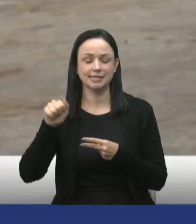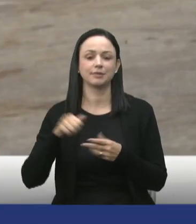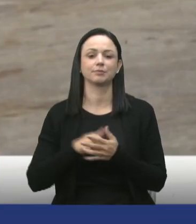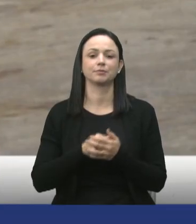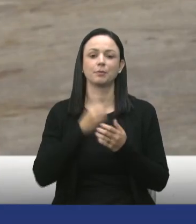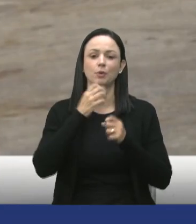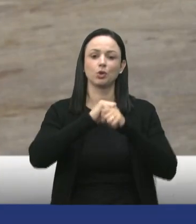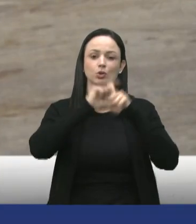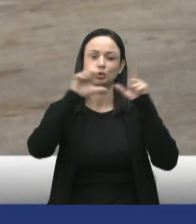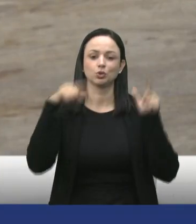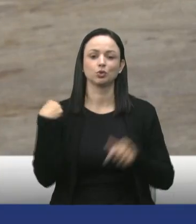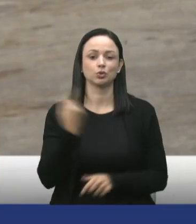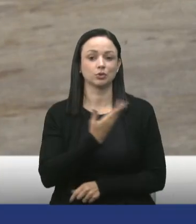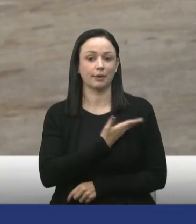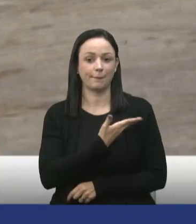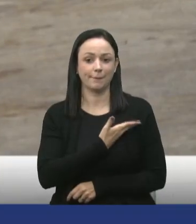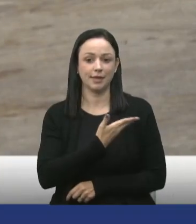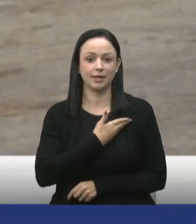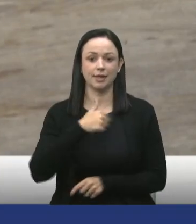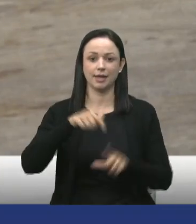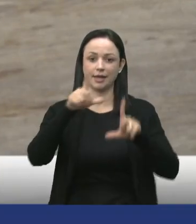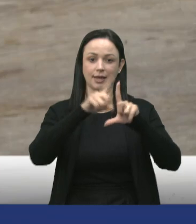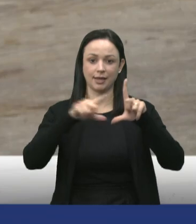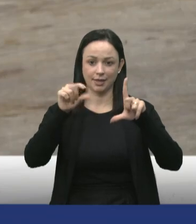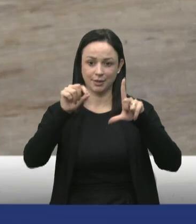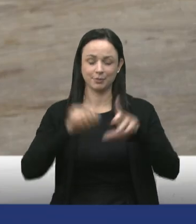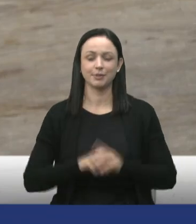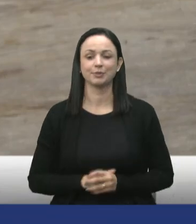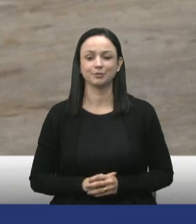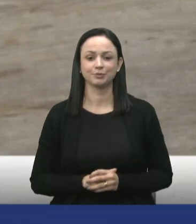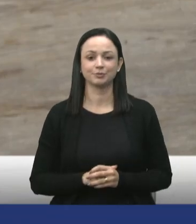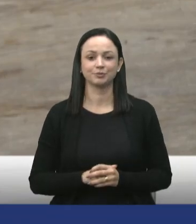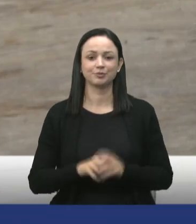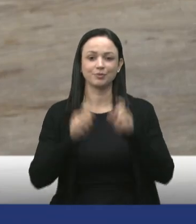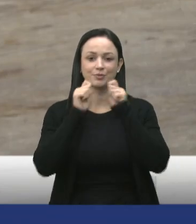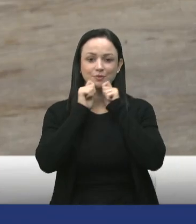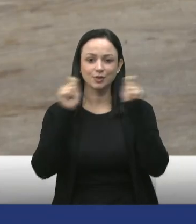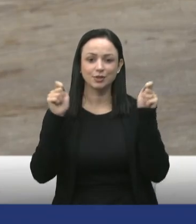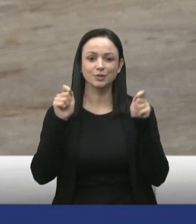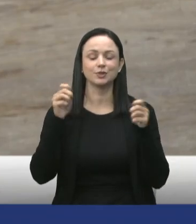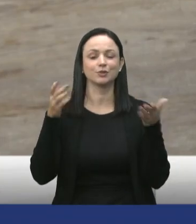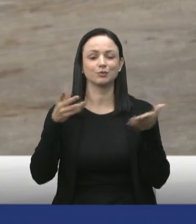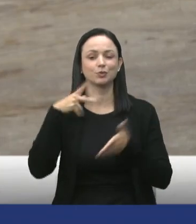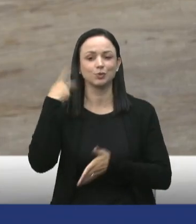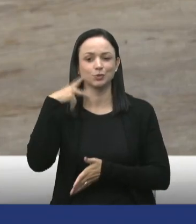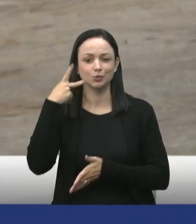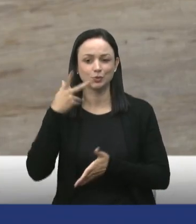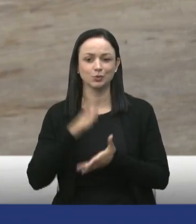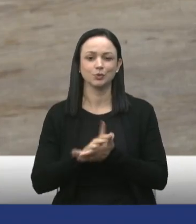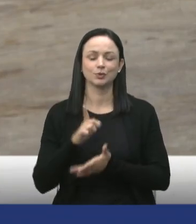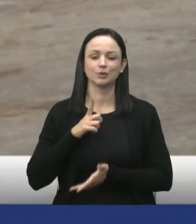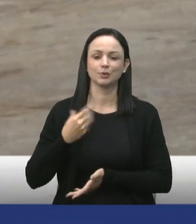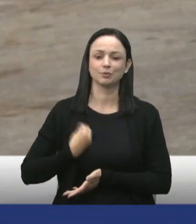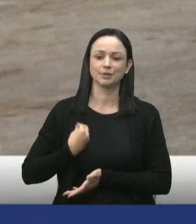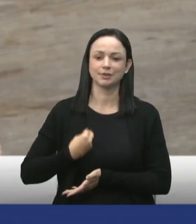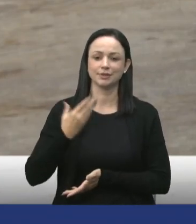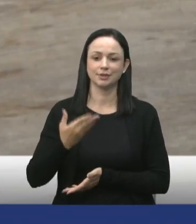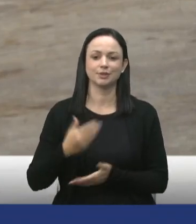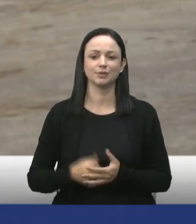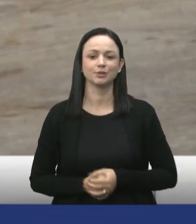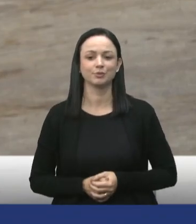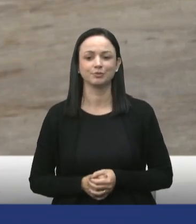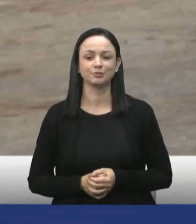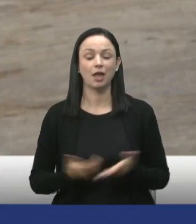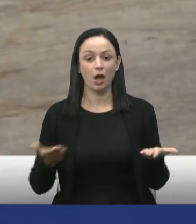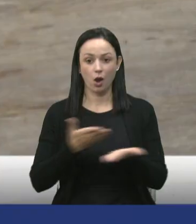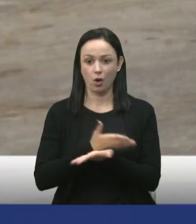aos nossos amigos da TV Câmara, assessores parlamentares que aqui se fazem presentes. Nós vamos